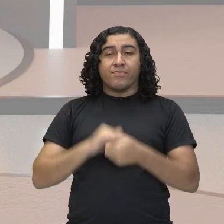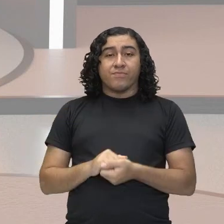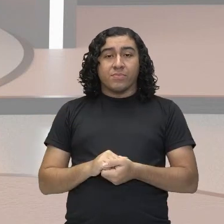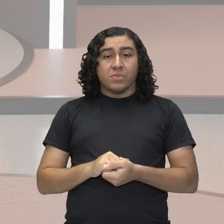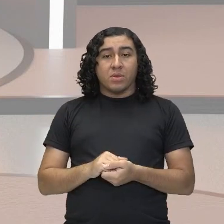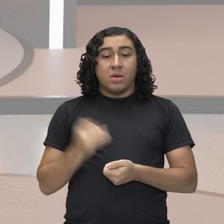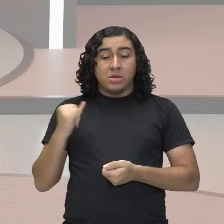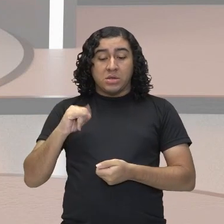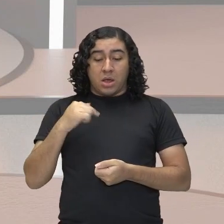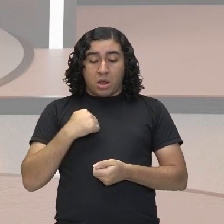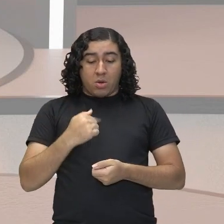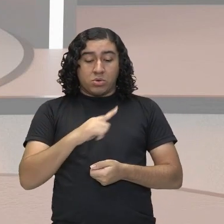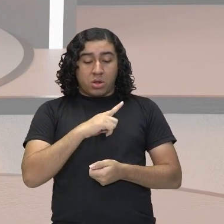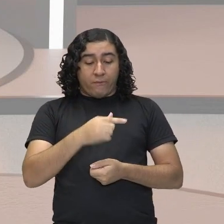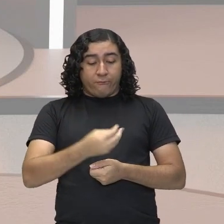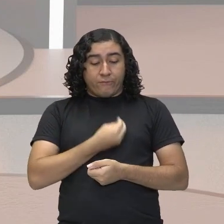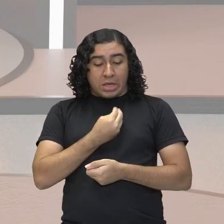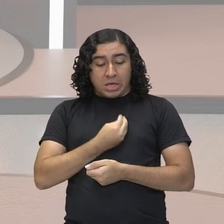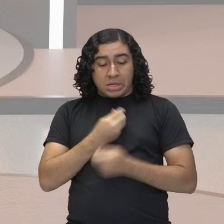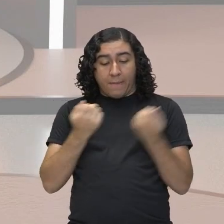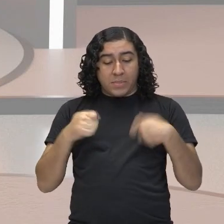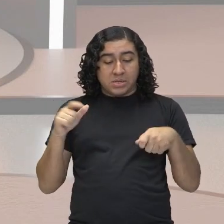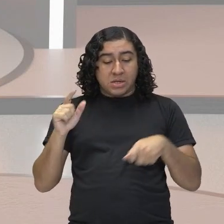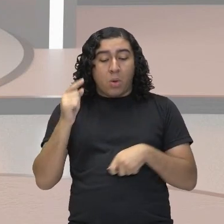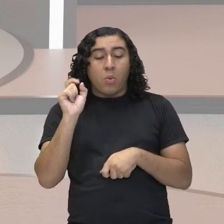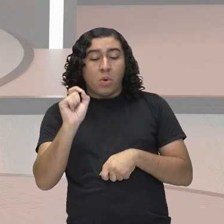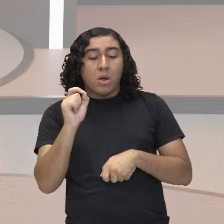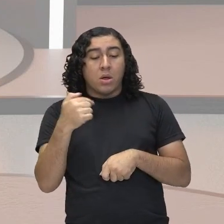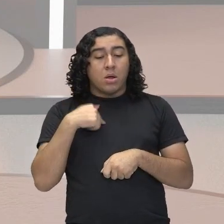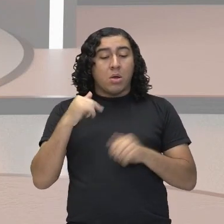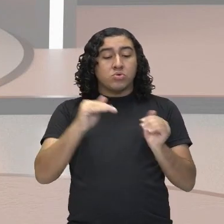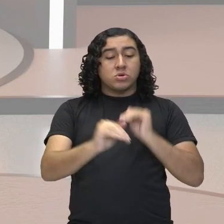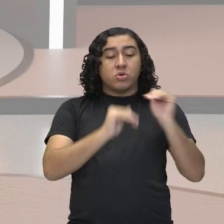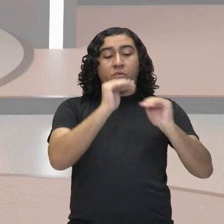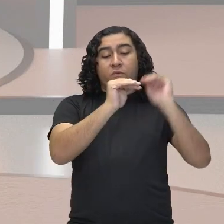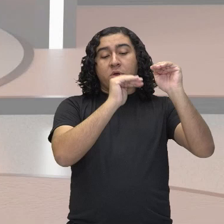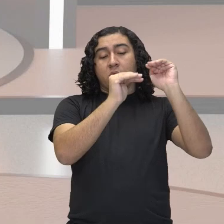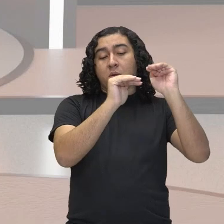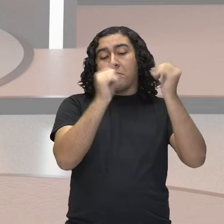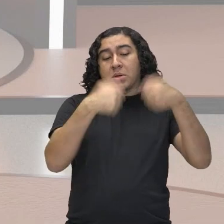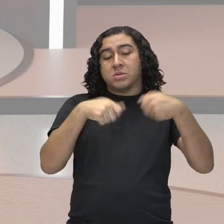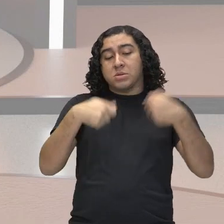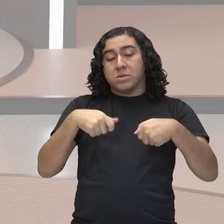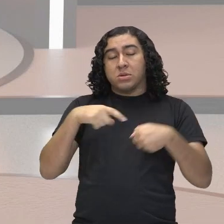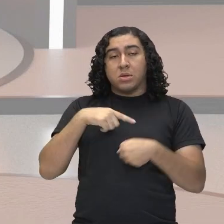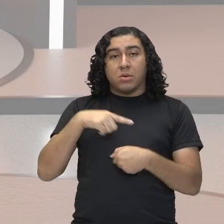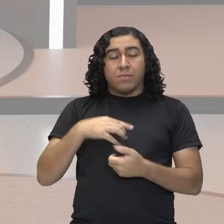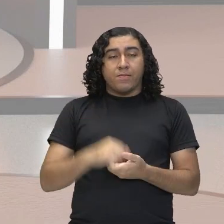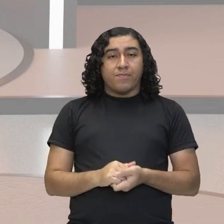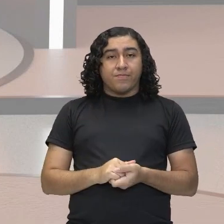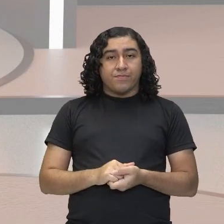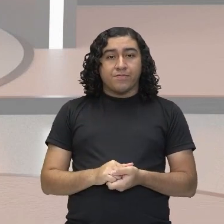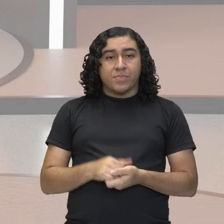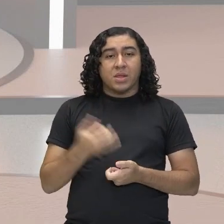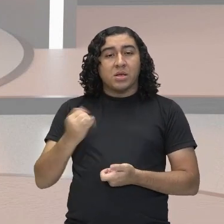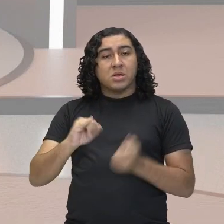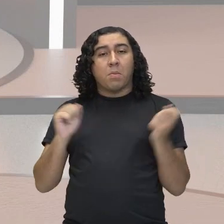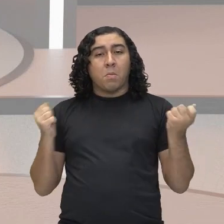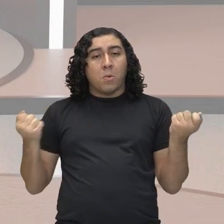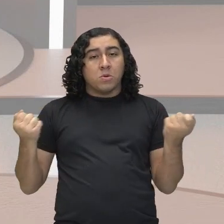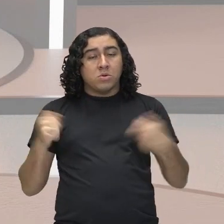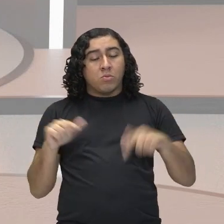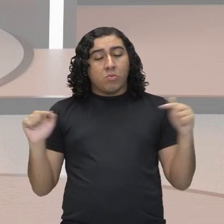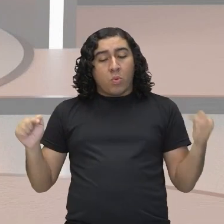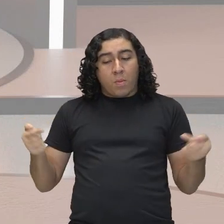eu tenho que buscar o quê? Construir. Tá bom? Eu tenho que buscar o quê? Tentar definir,